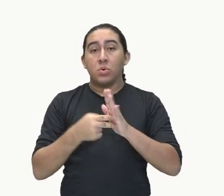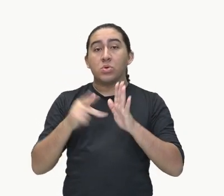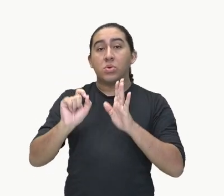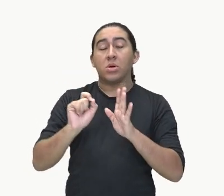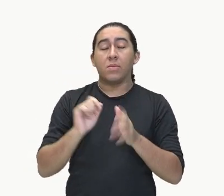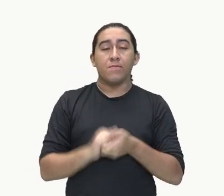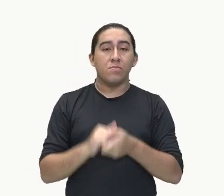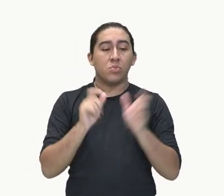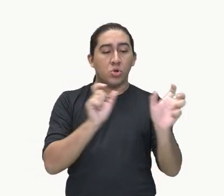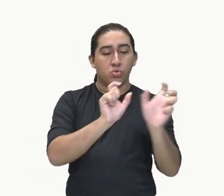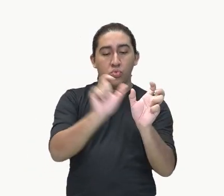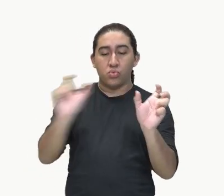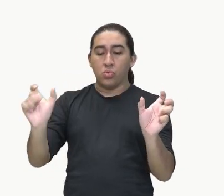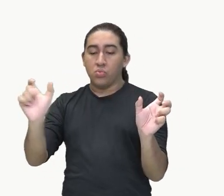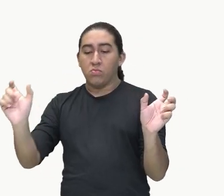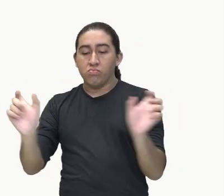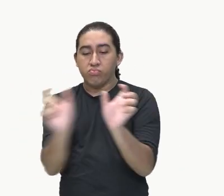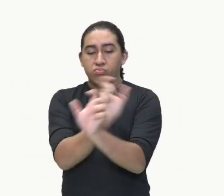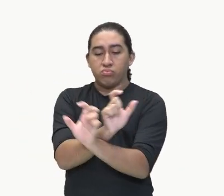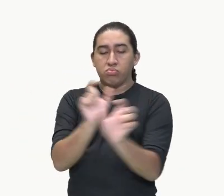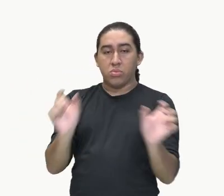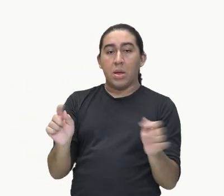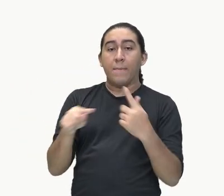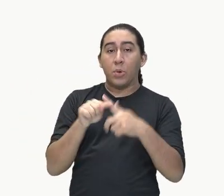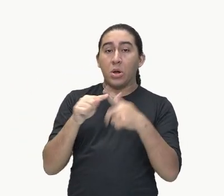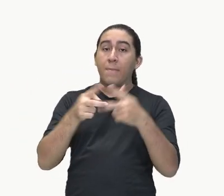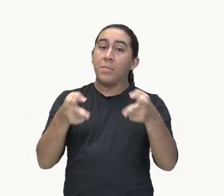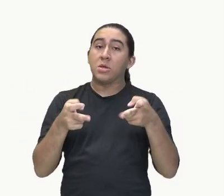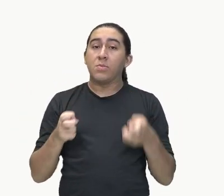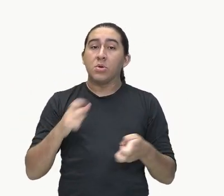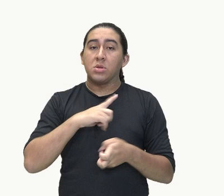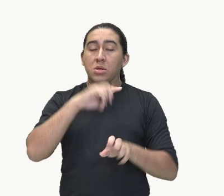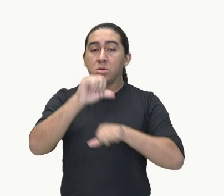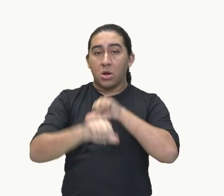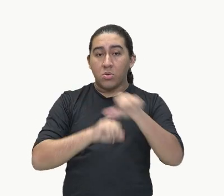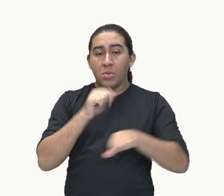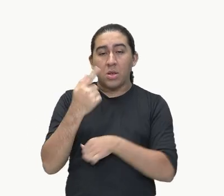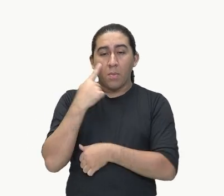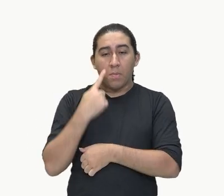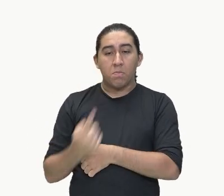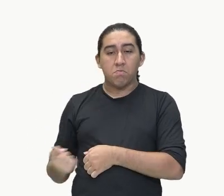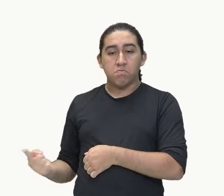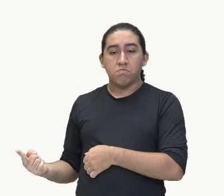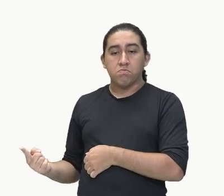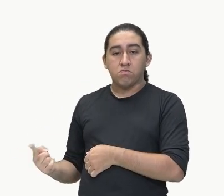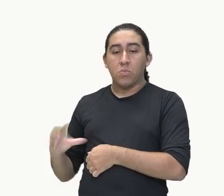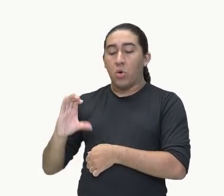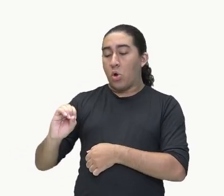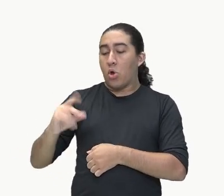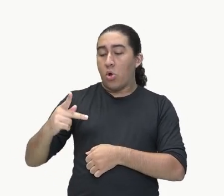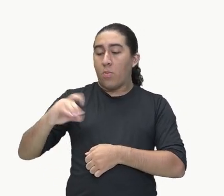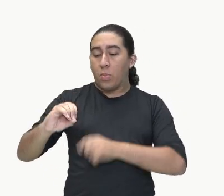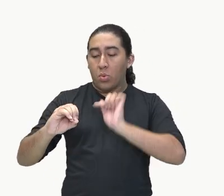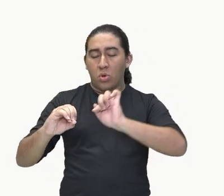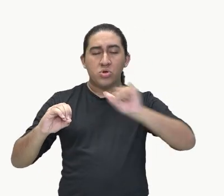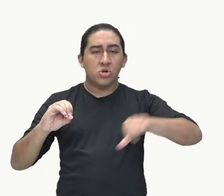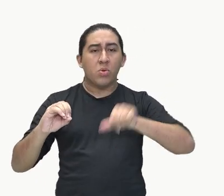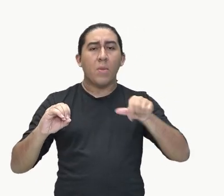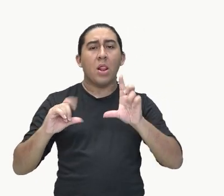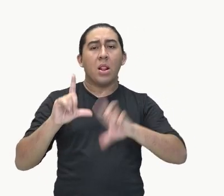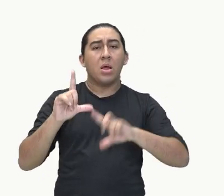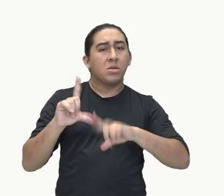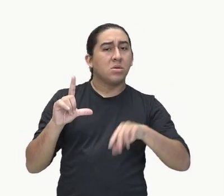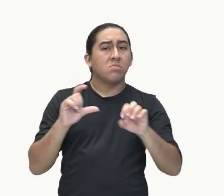justaposição, porque você notou, houve alteração aqui nesta palavra, copo, mudou alguma